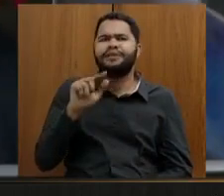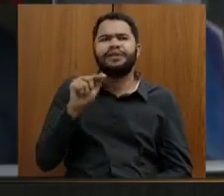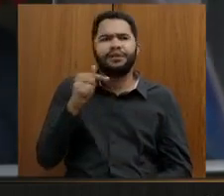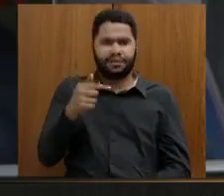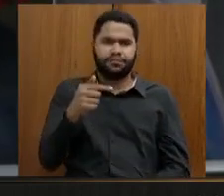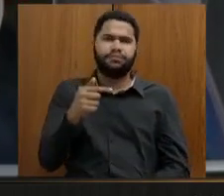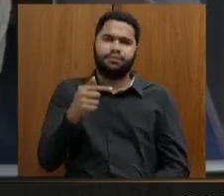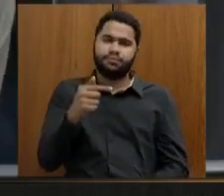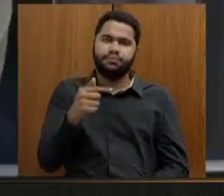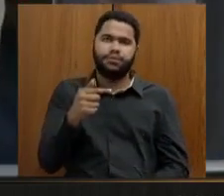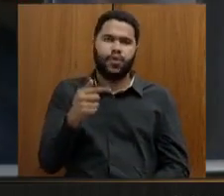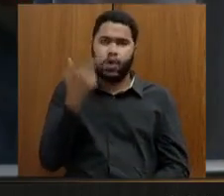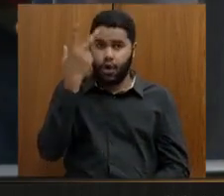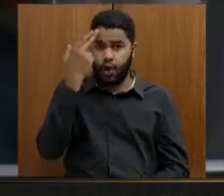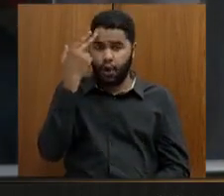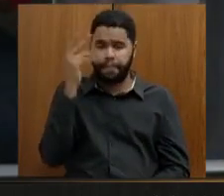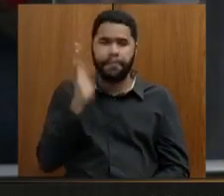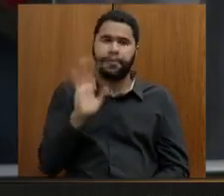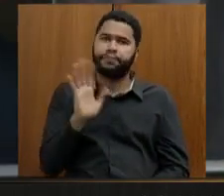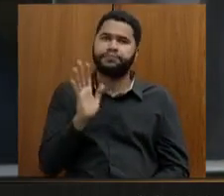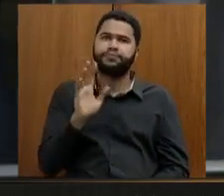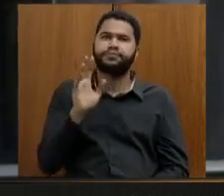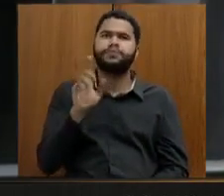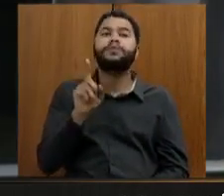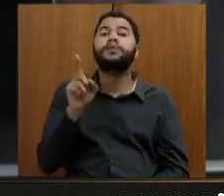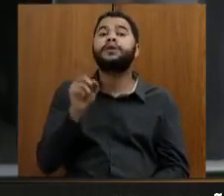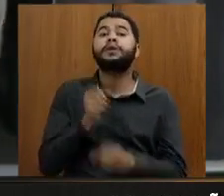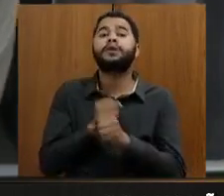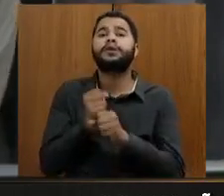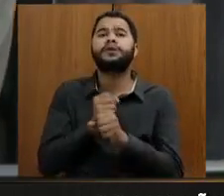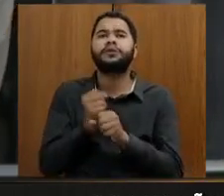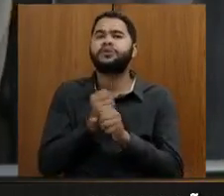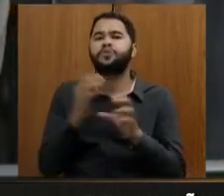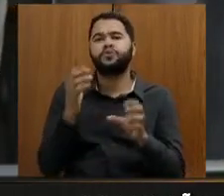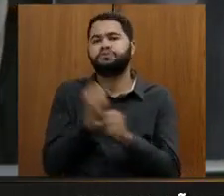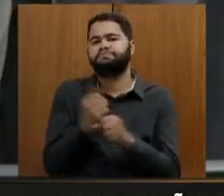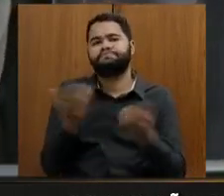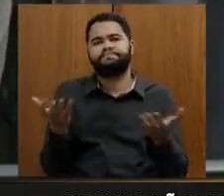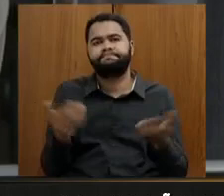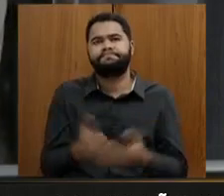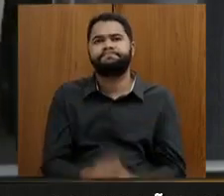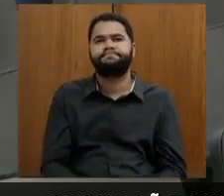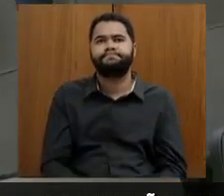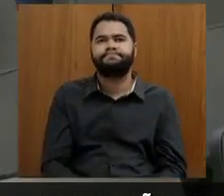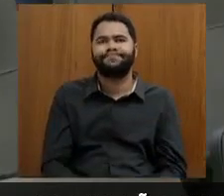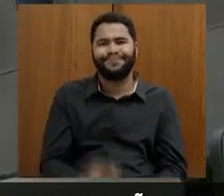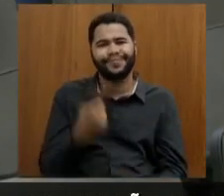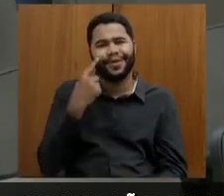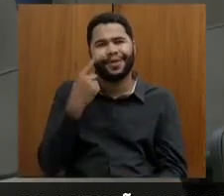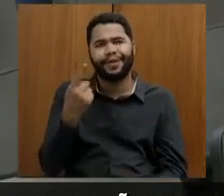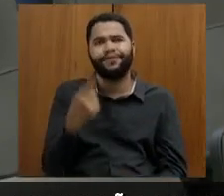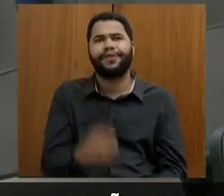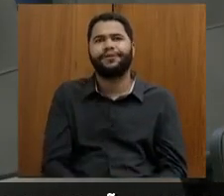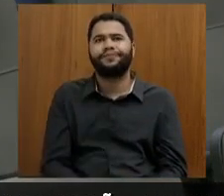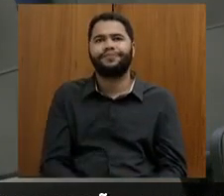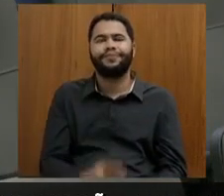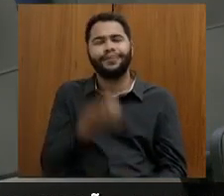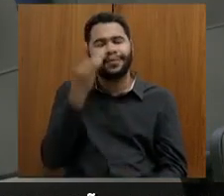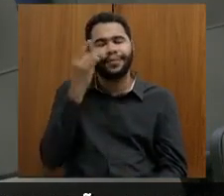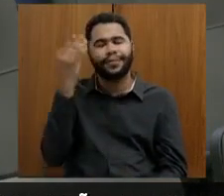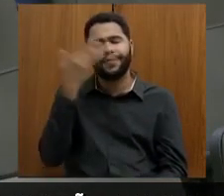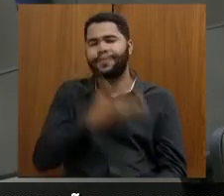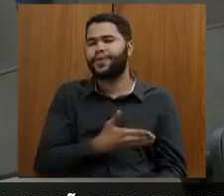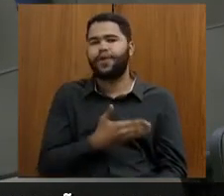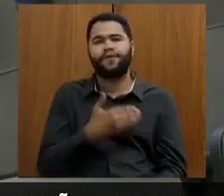assassinatos que não é normal esse ano já teve quantos lá nenhum Oi tá ideia a prova o